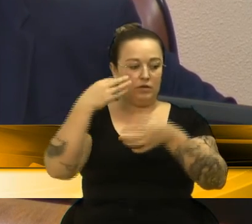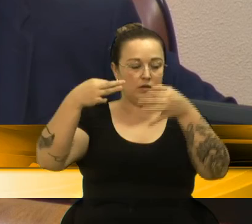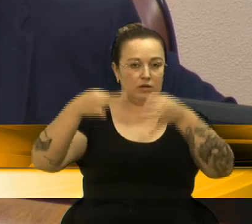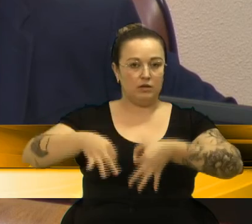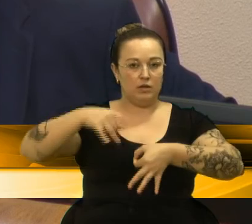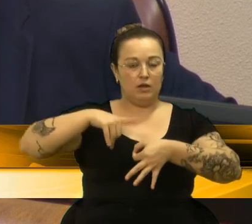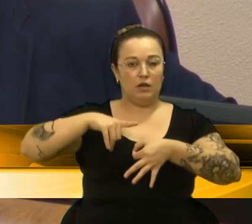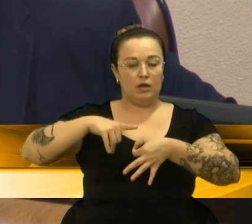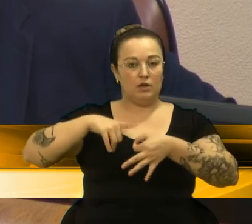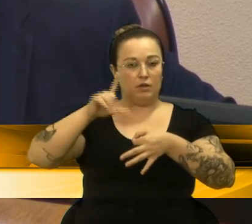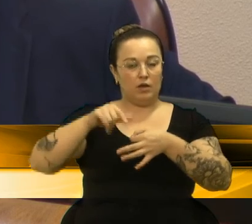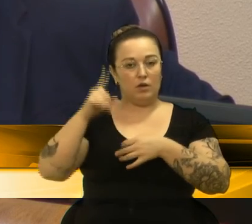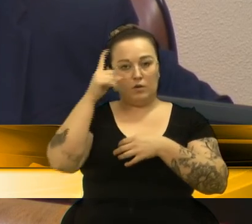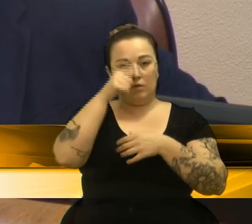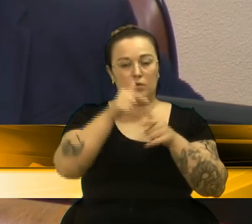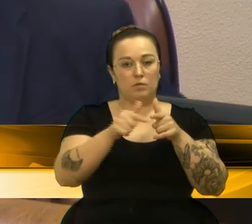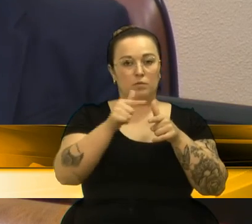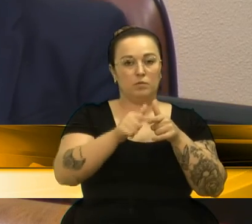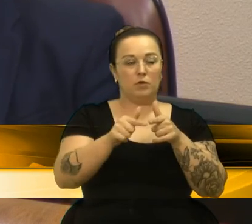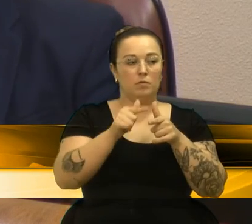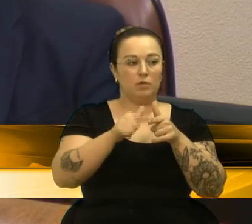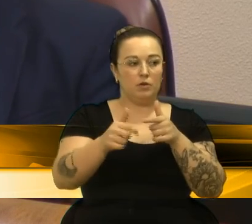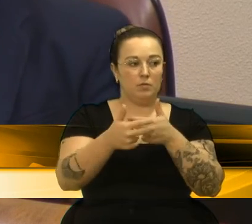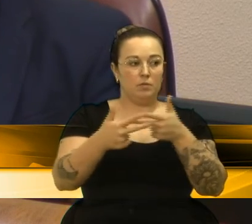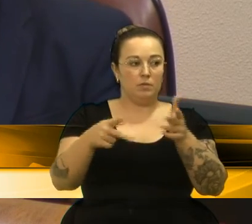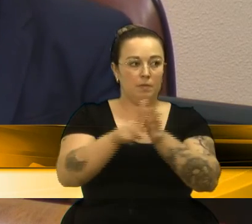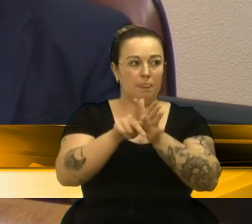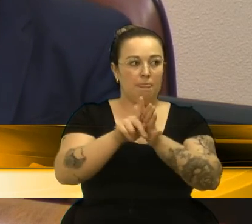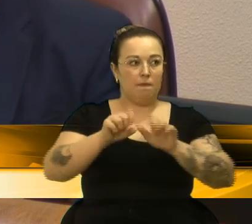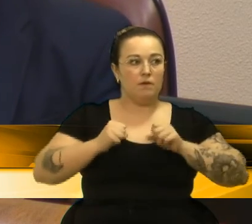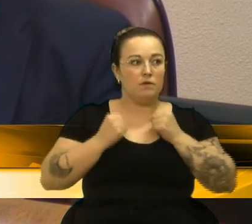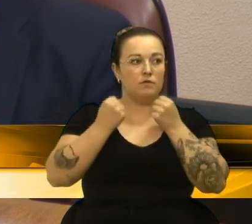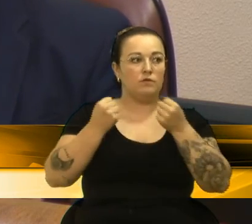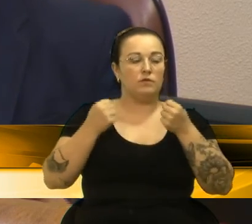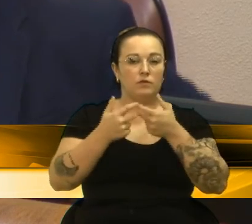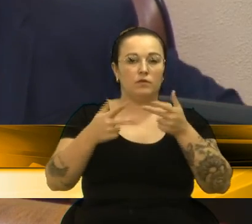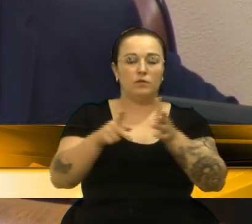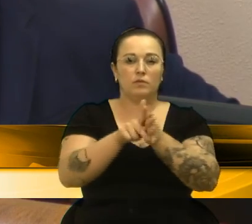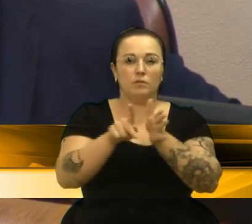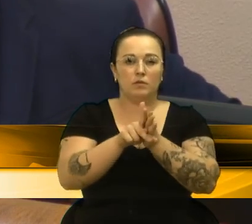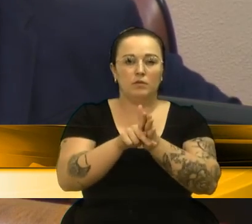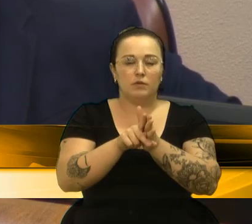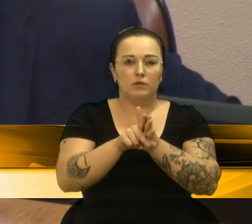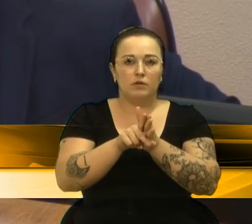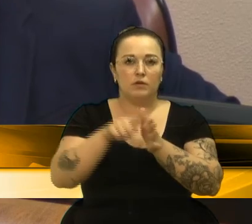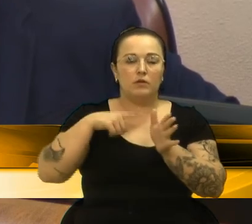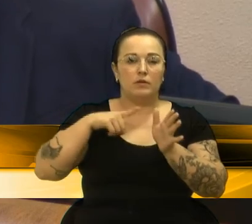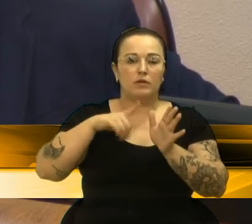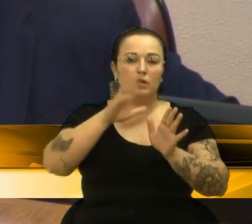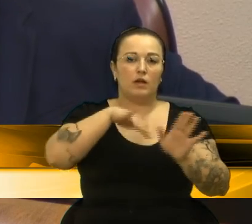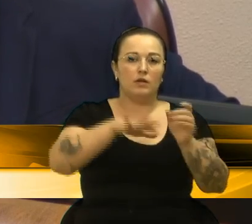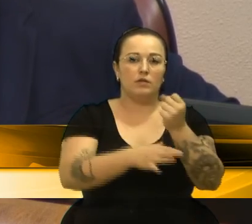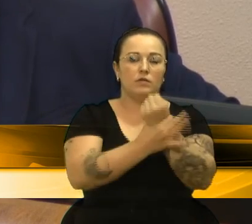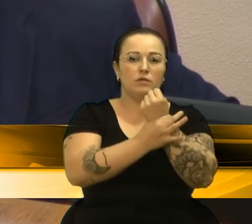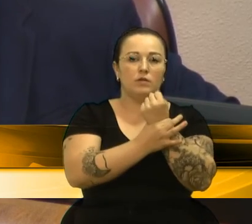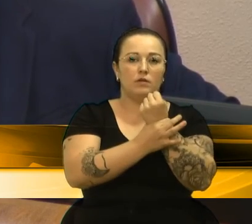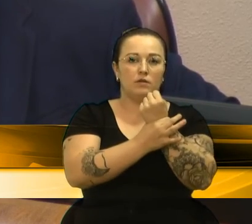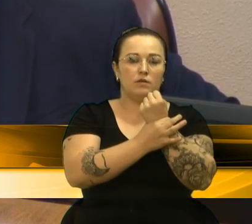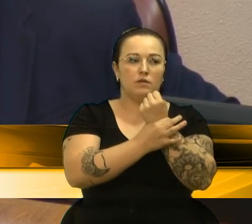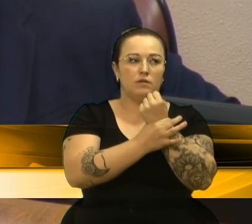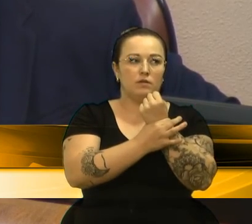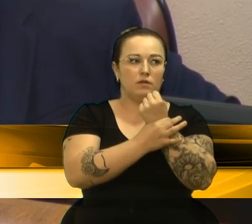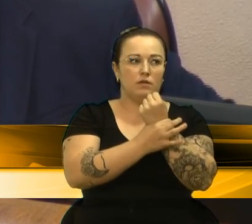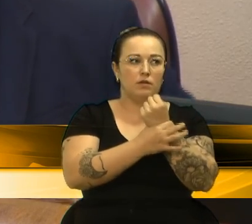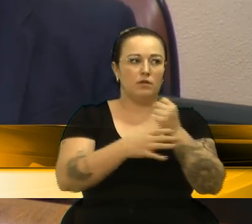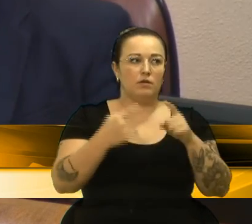denunciante, início, folha 46, e concentrou suas ações, esforços e recursos primeiramente em saúde, educação e segurança, entendendo que o respeito e a liberdade servem a